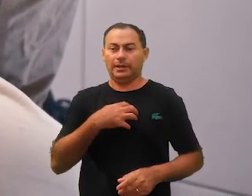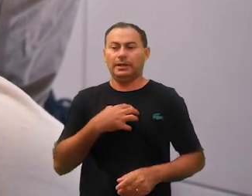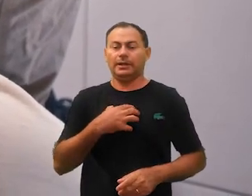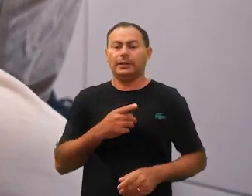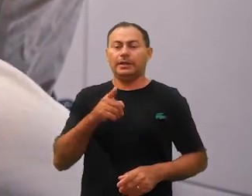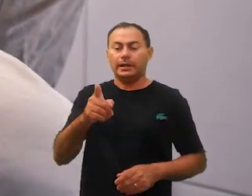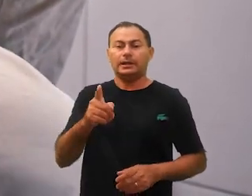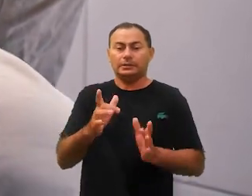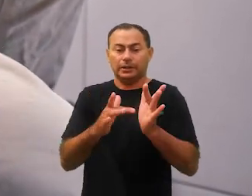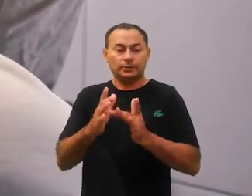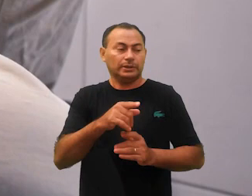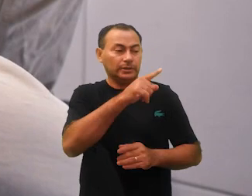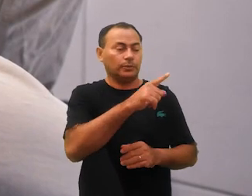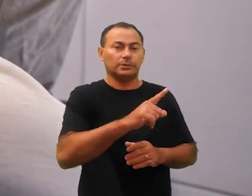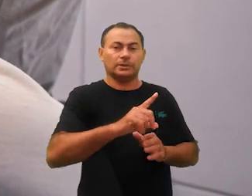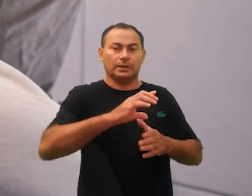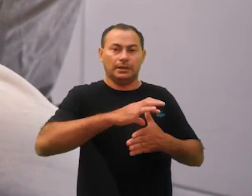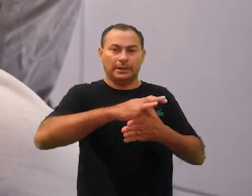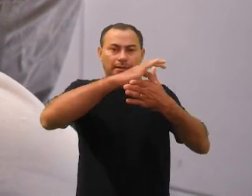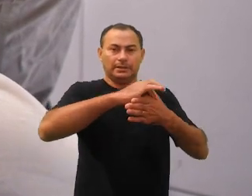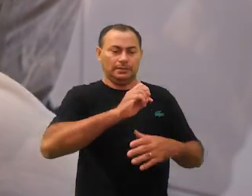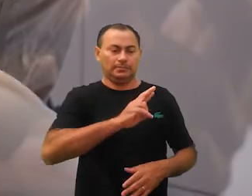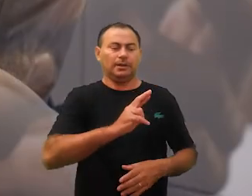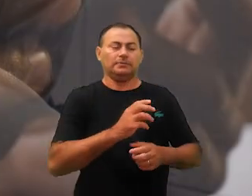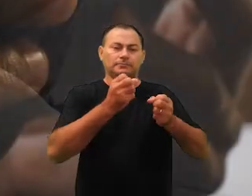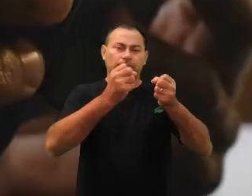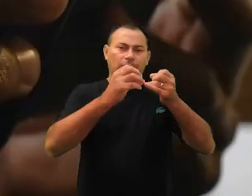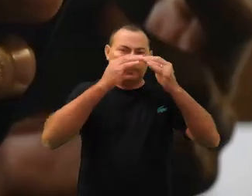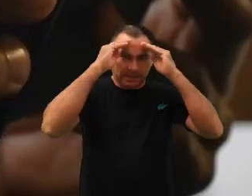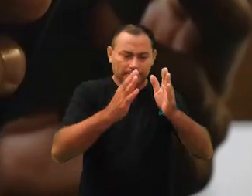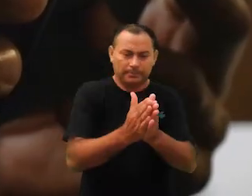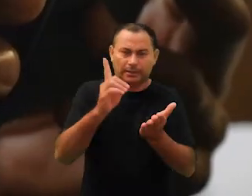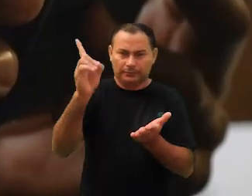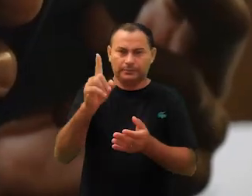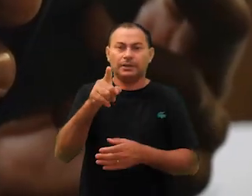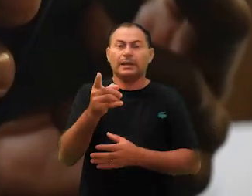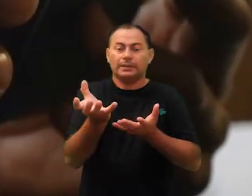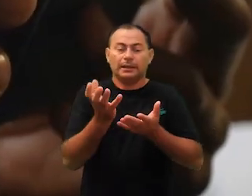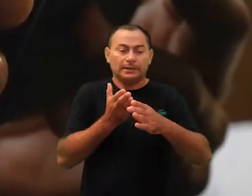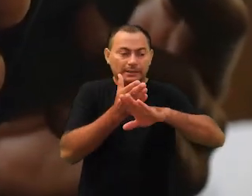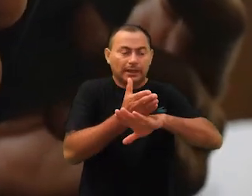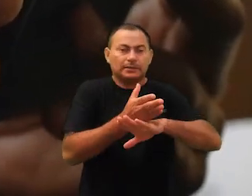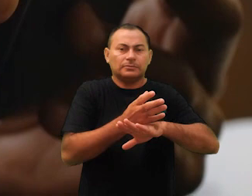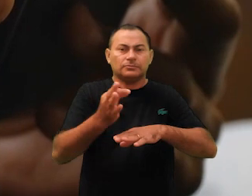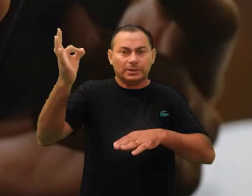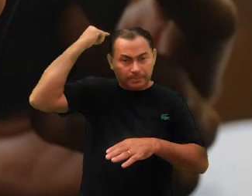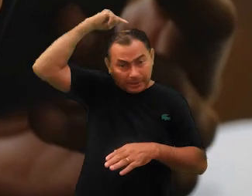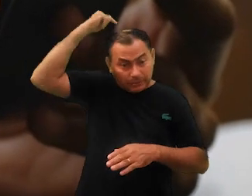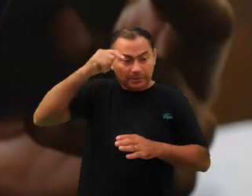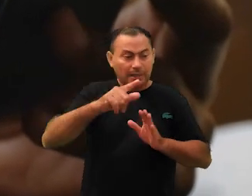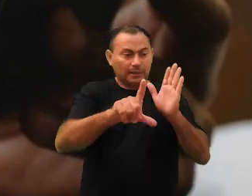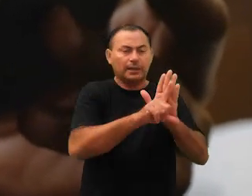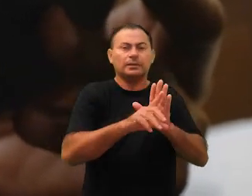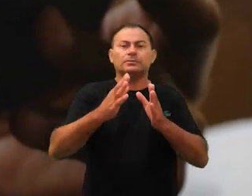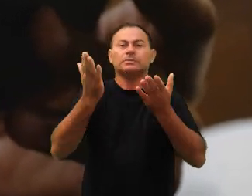como ele e os líderes religiosos abordam as Escrituras. Se você quer entrar no espírito da lei e saber o que Deus tinha no